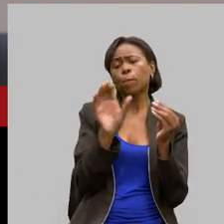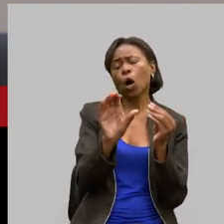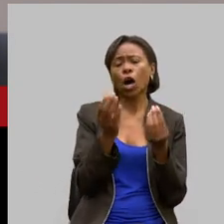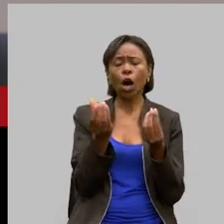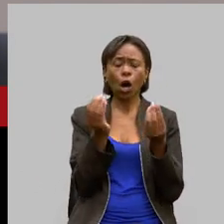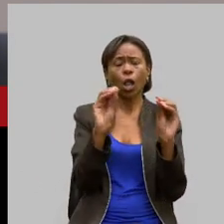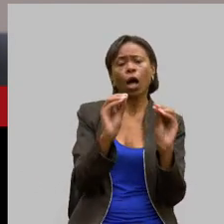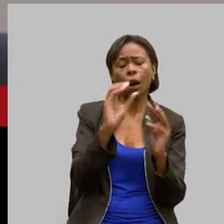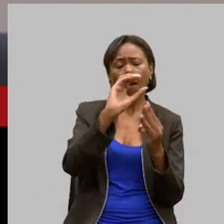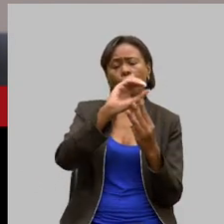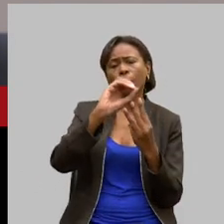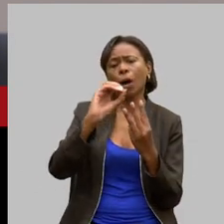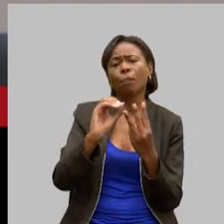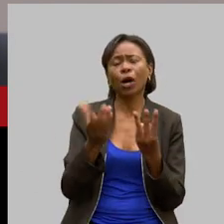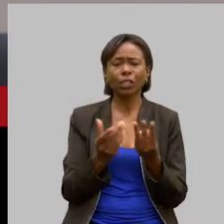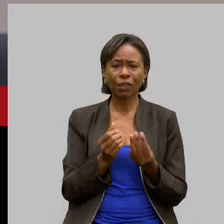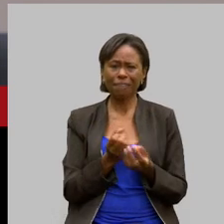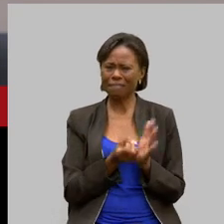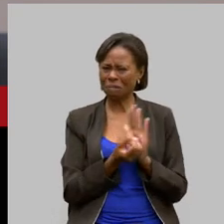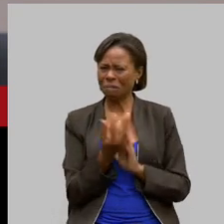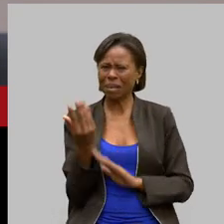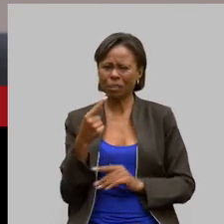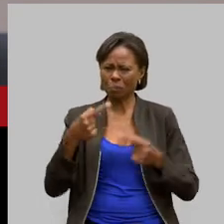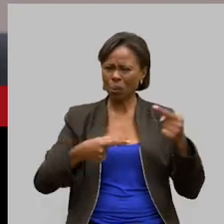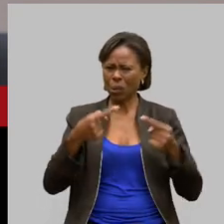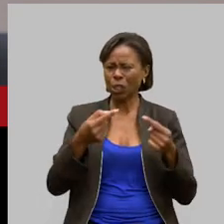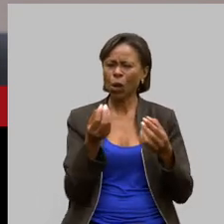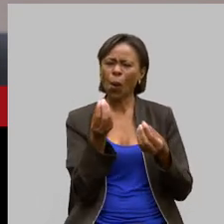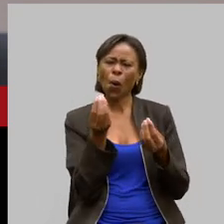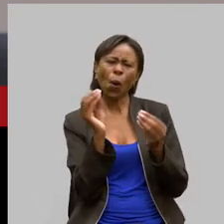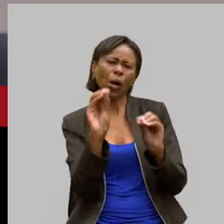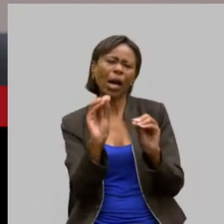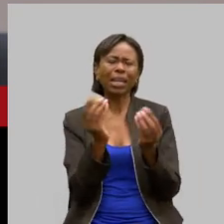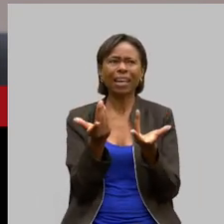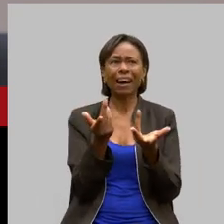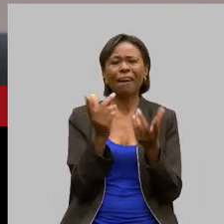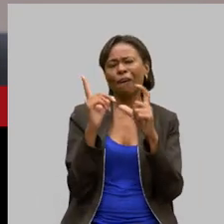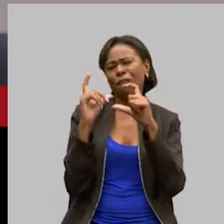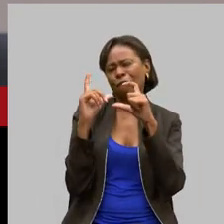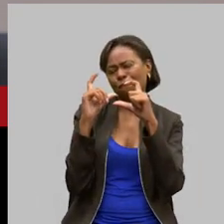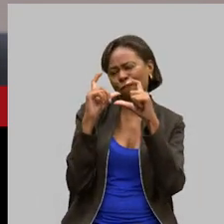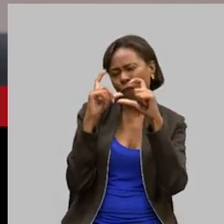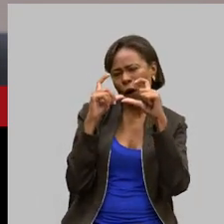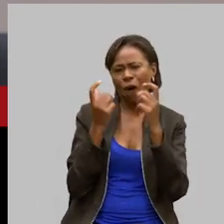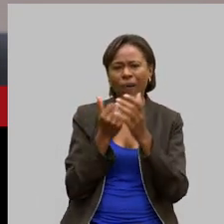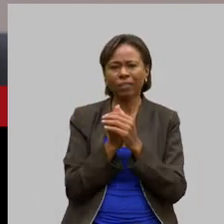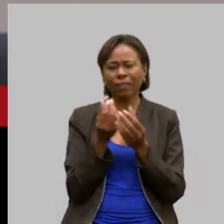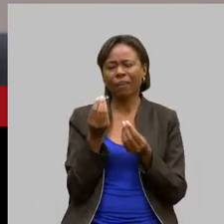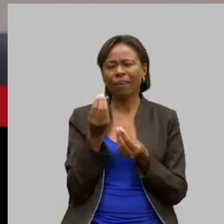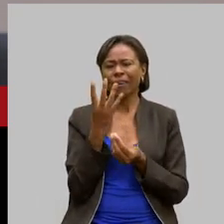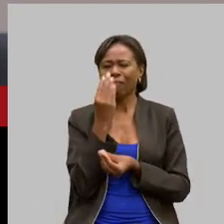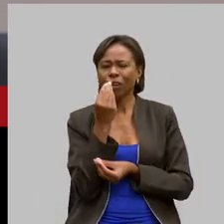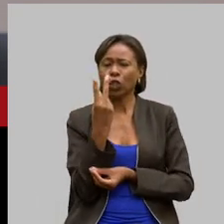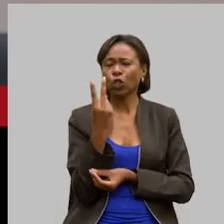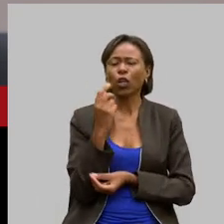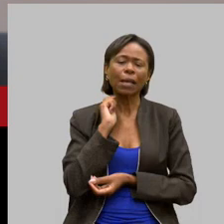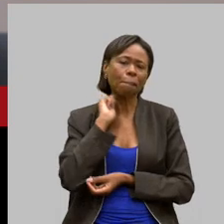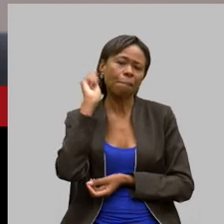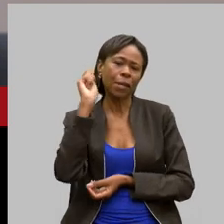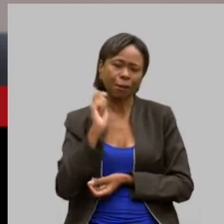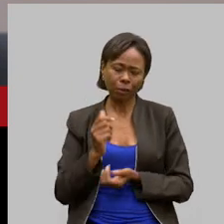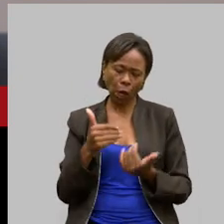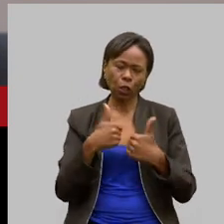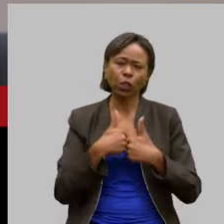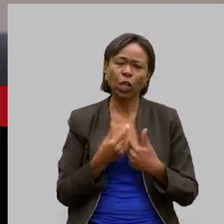Abril nos seus Stories como se fosses amantes mesmo e apoiadores da causa políticos tinham que est